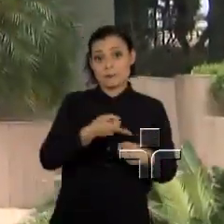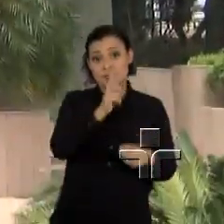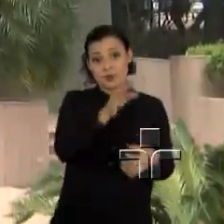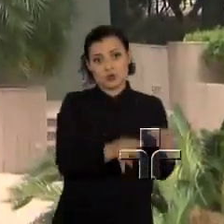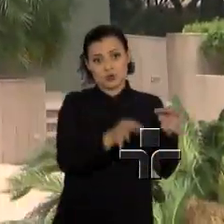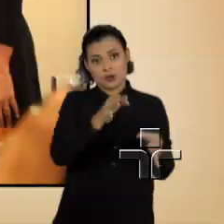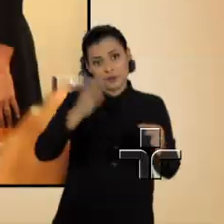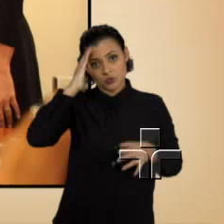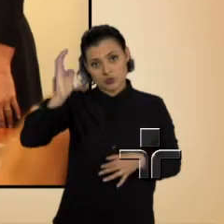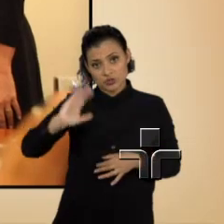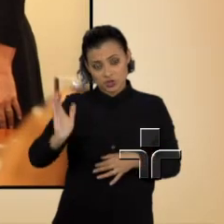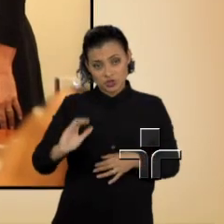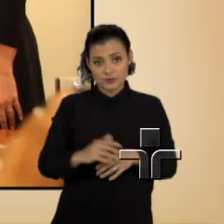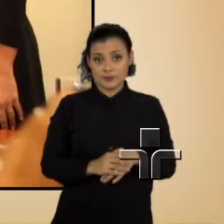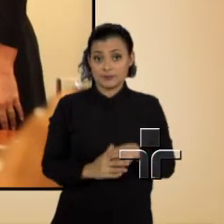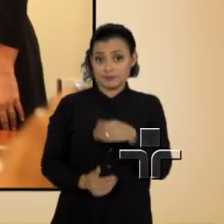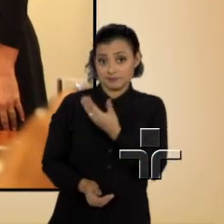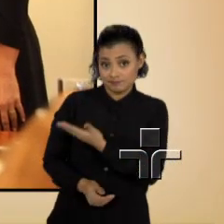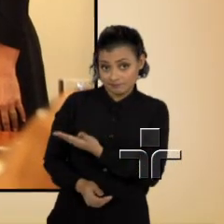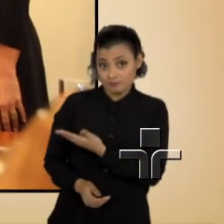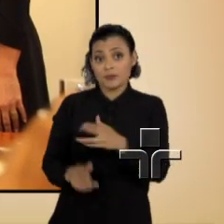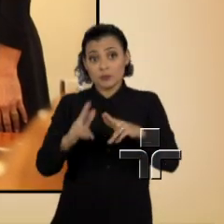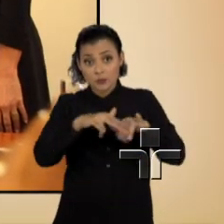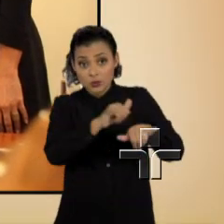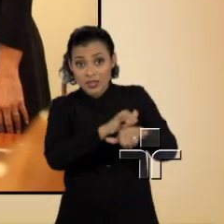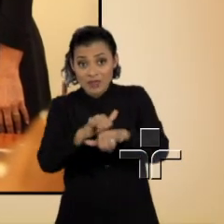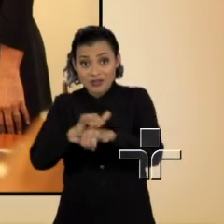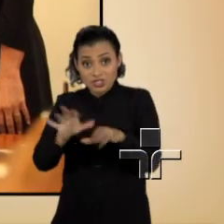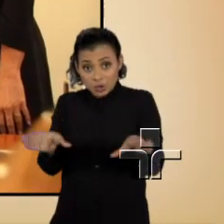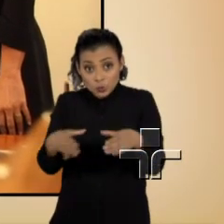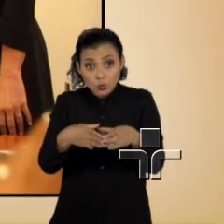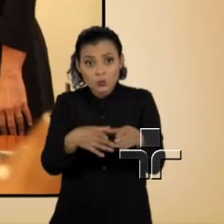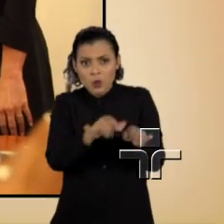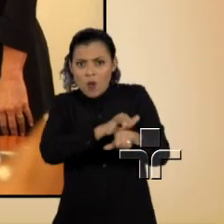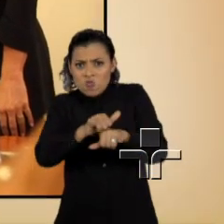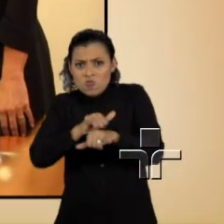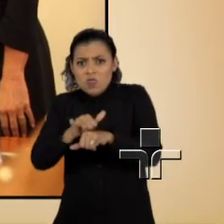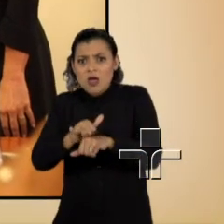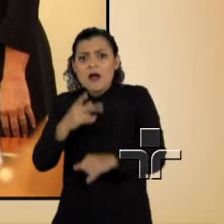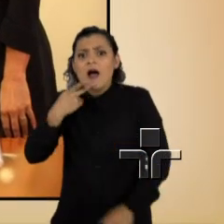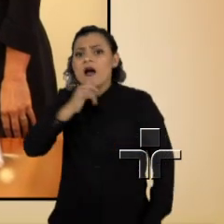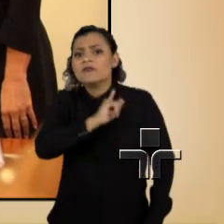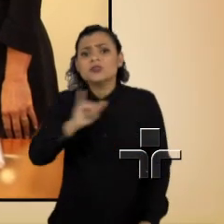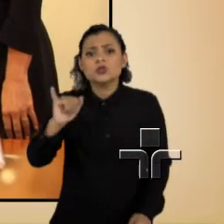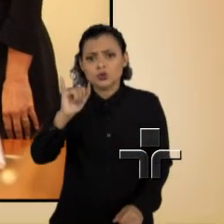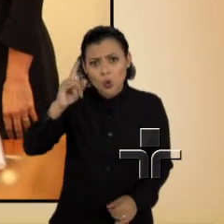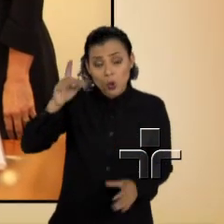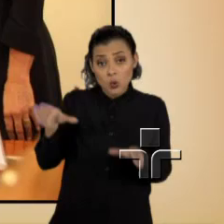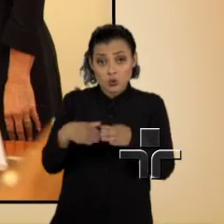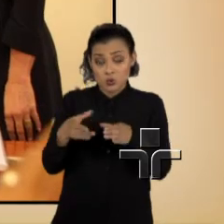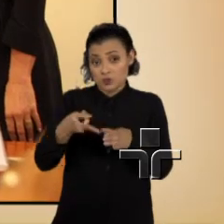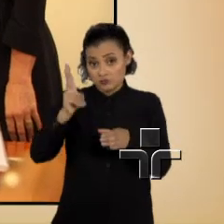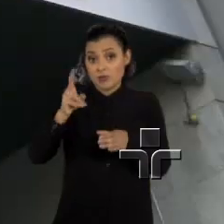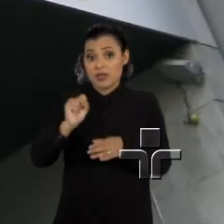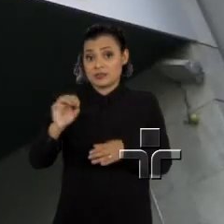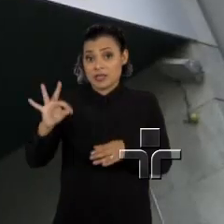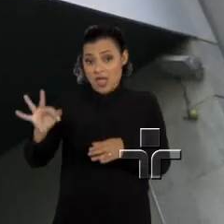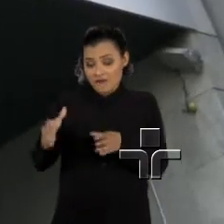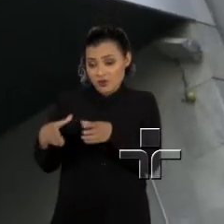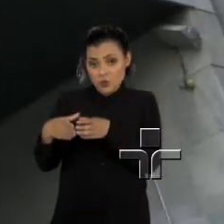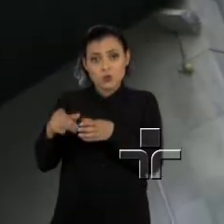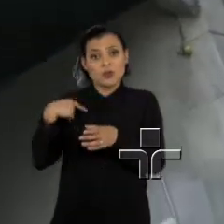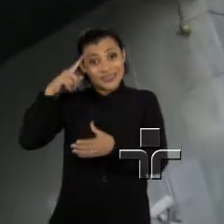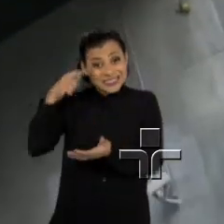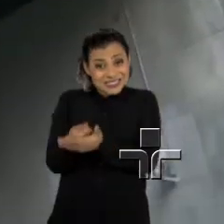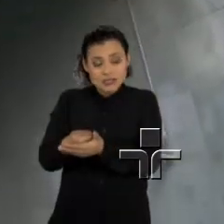em Curitiba. Em nota, a Força Tarefa da Lava Jato disse que a decisão da segunda turma do STF abre